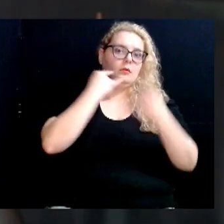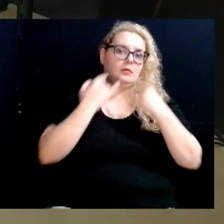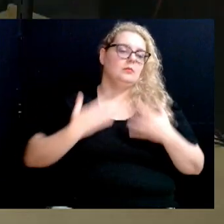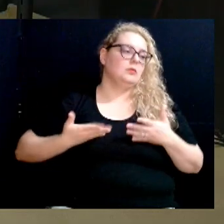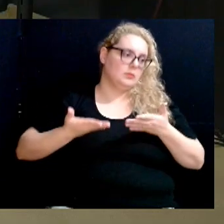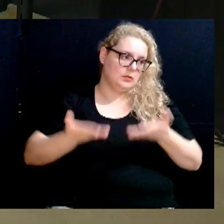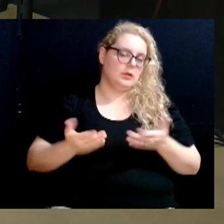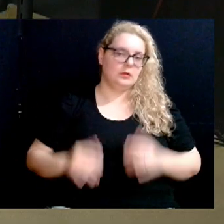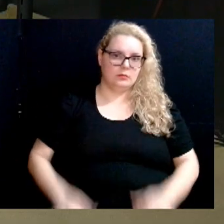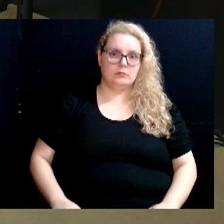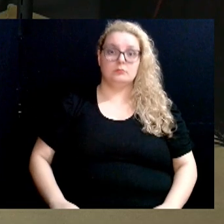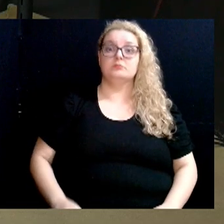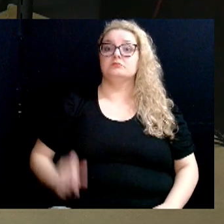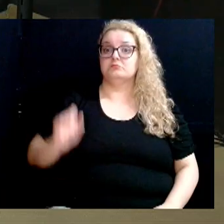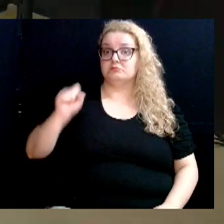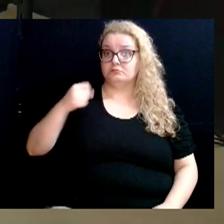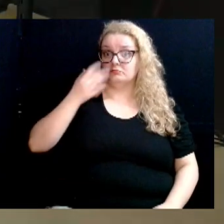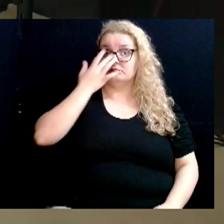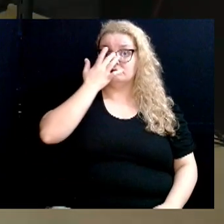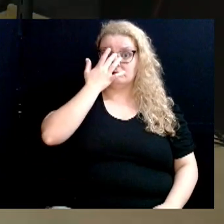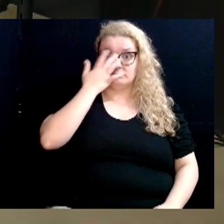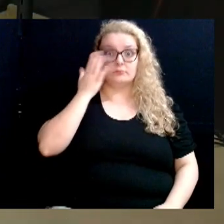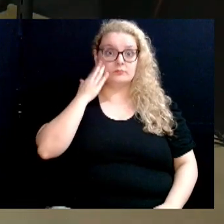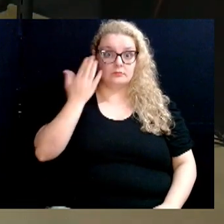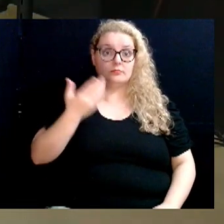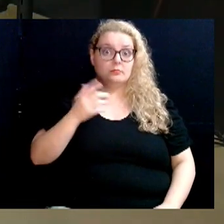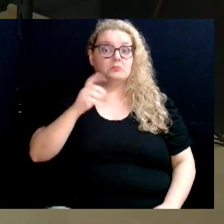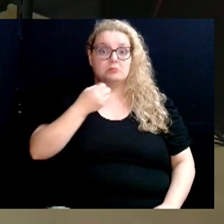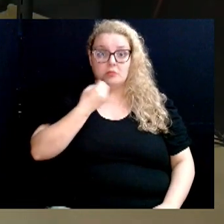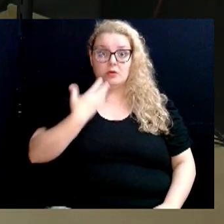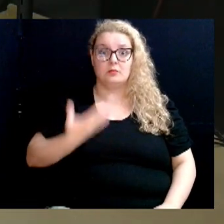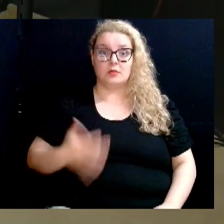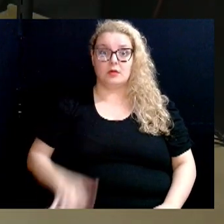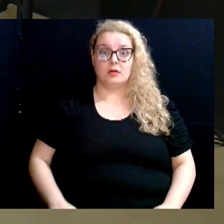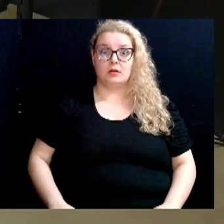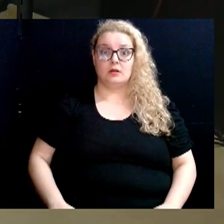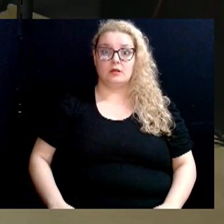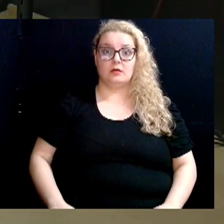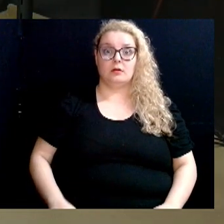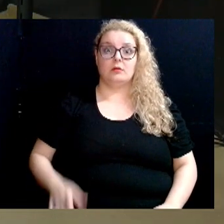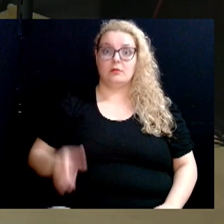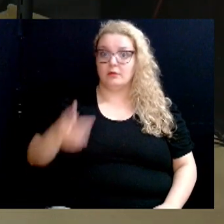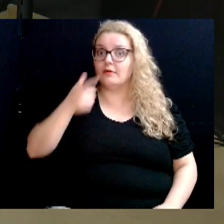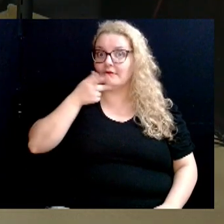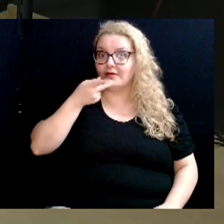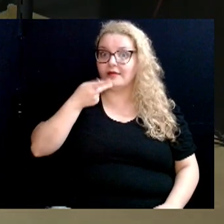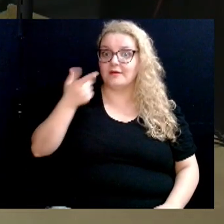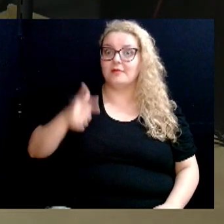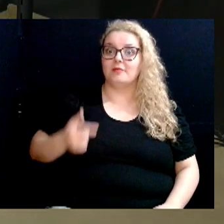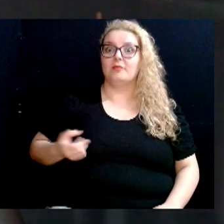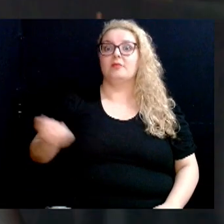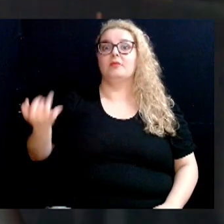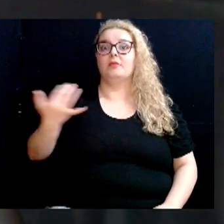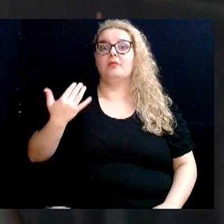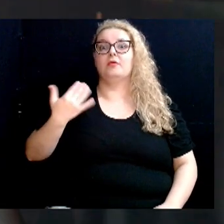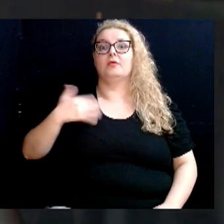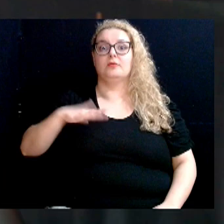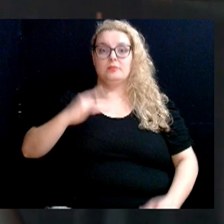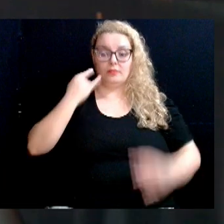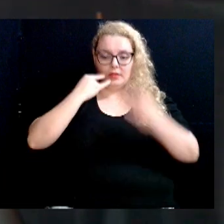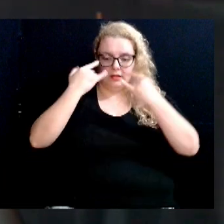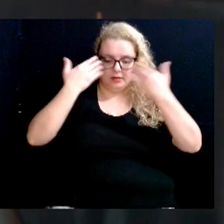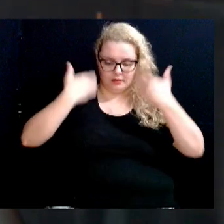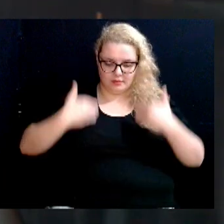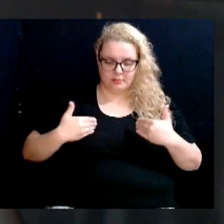olha. Entende? Muito bem. Mas é sobre a gente, não sobre repete, o então, outro. Quanto quanto mais interessada você está,